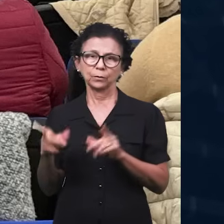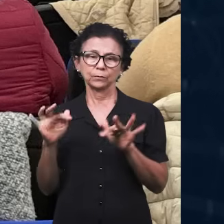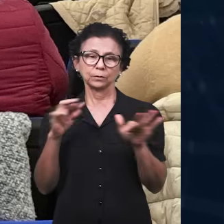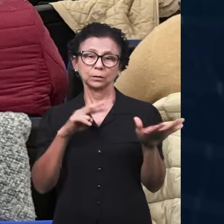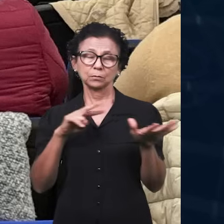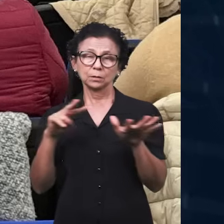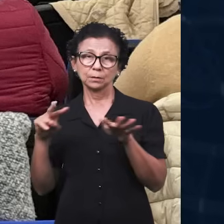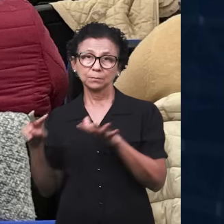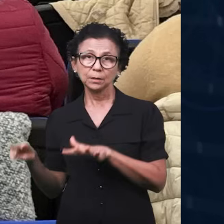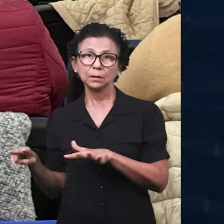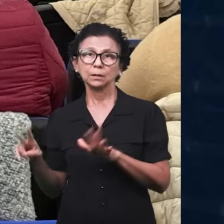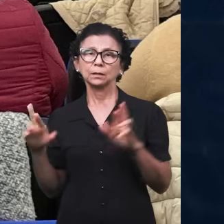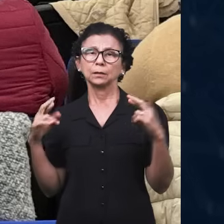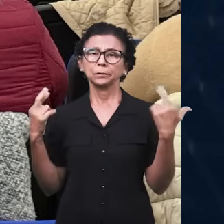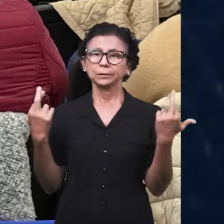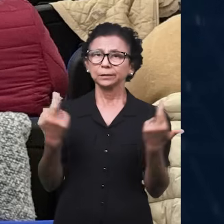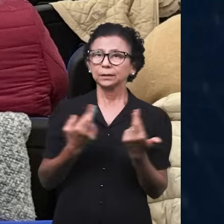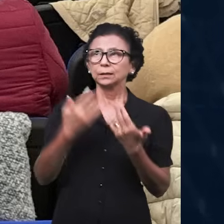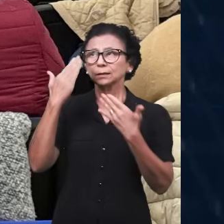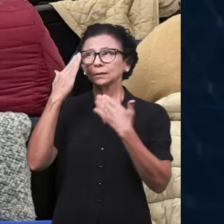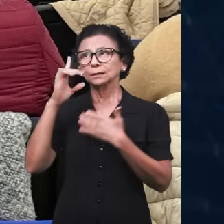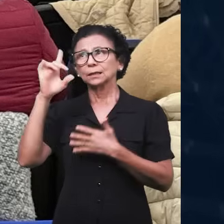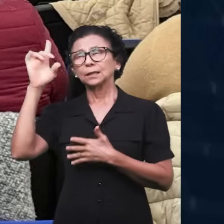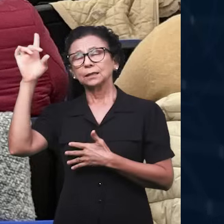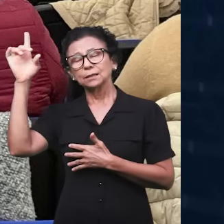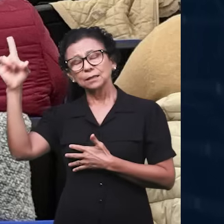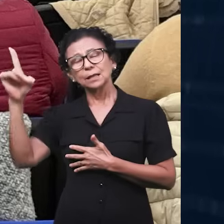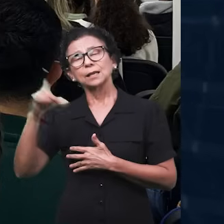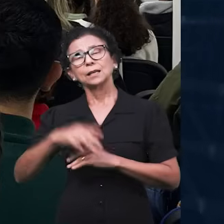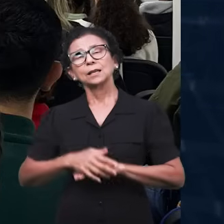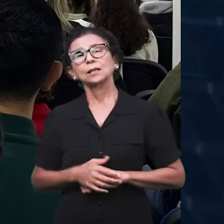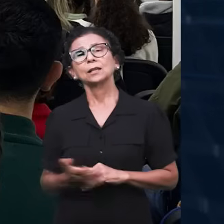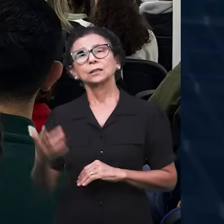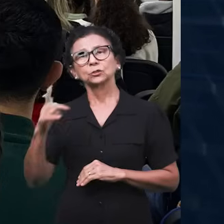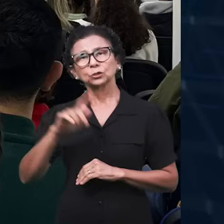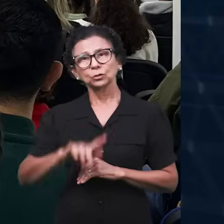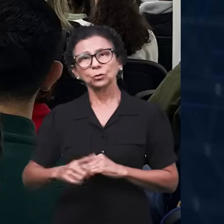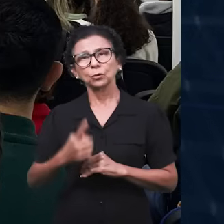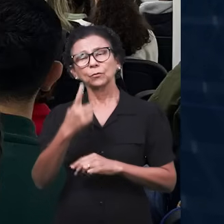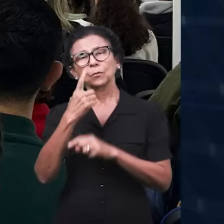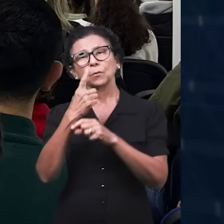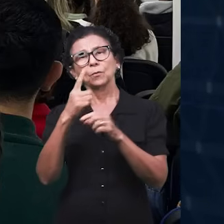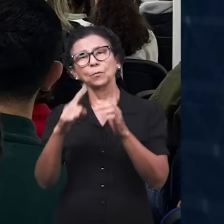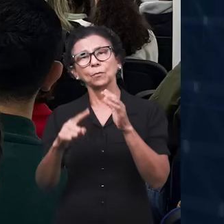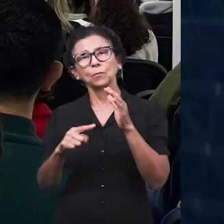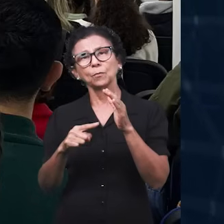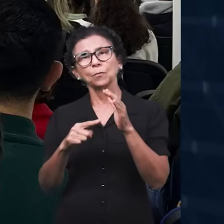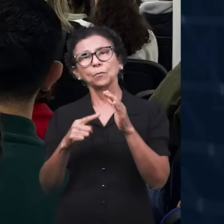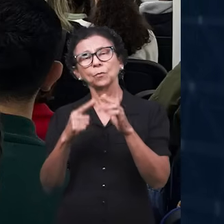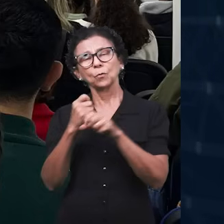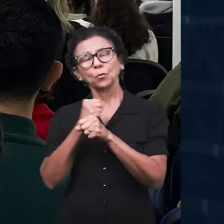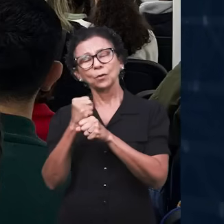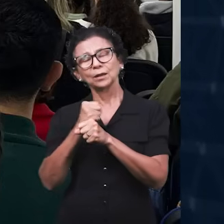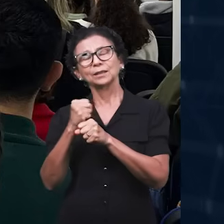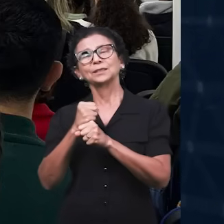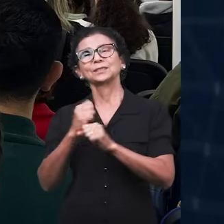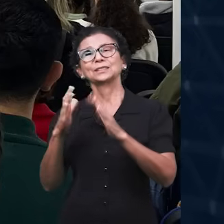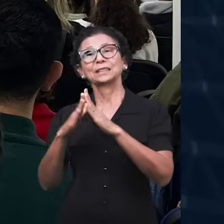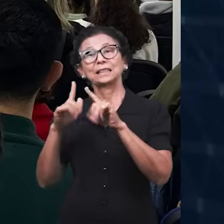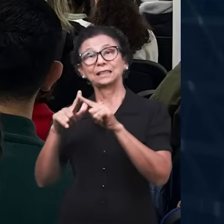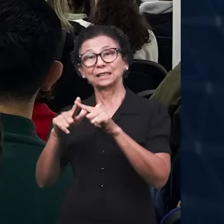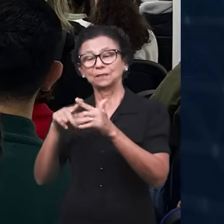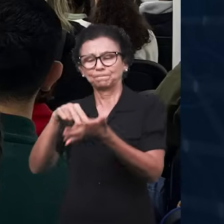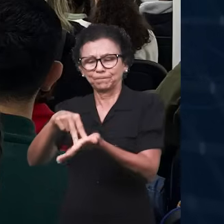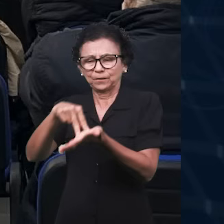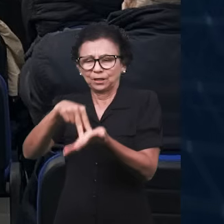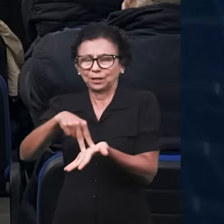reuniram para glorificar mais um ano de existência da igreja, recordando a fidelidade de Deus e o seu operar em meio ao seu povo.